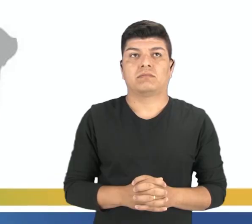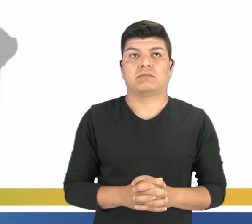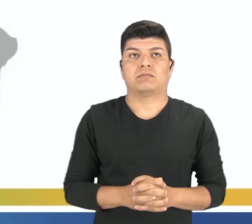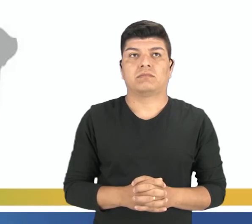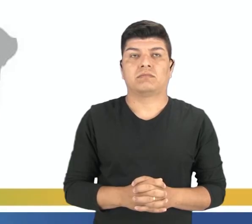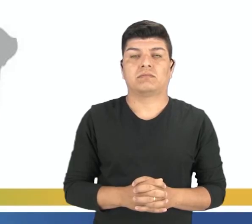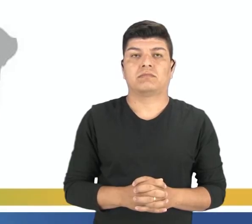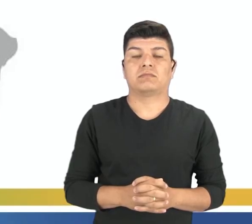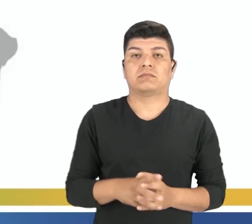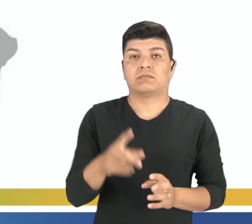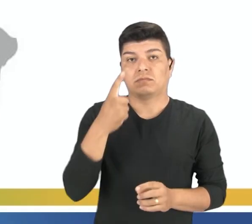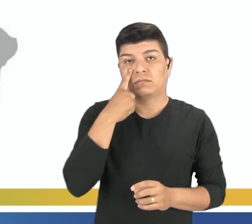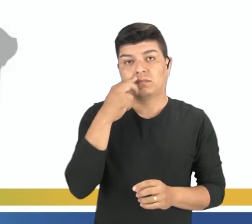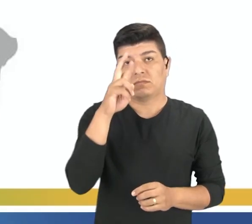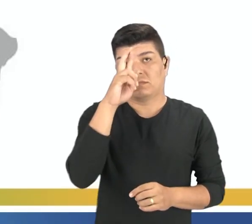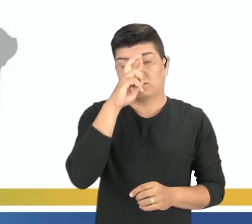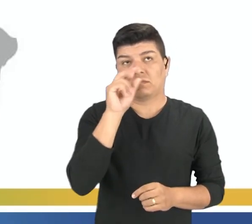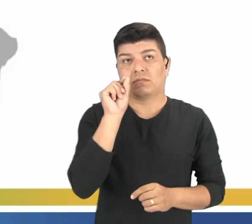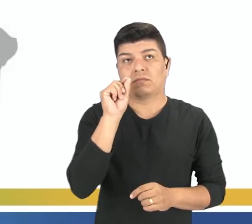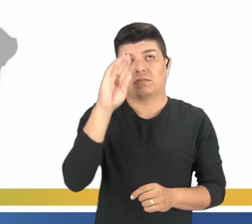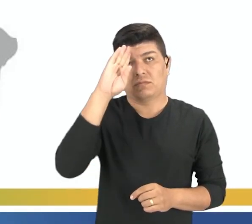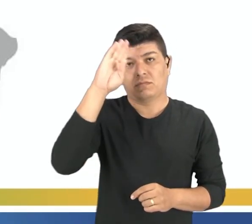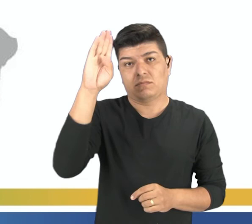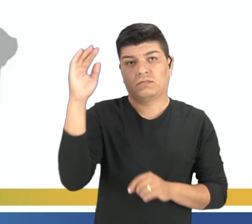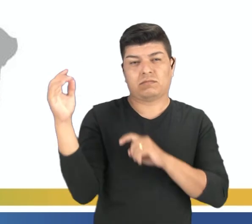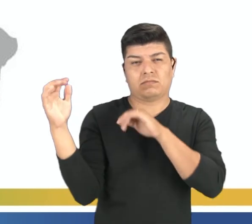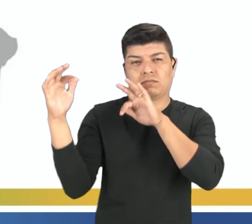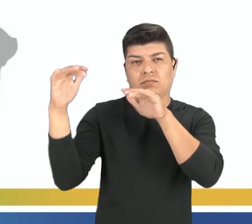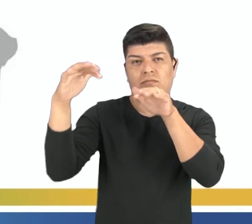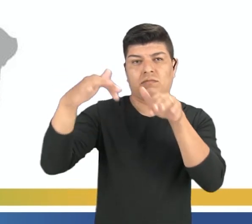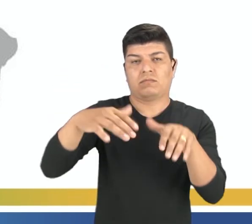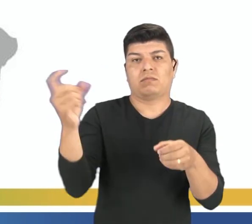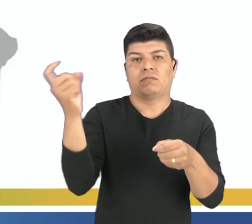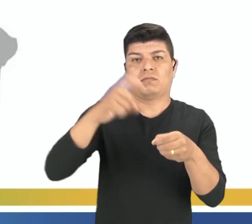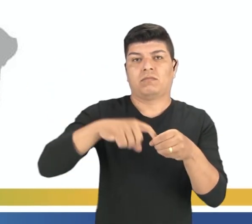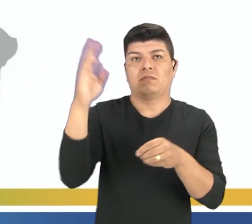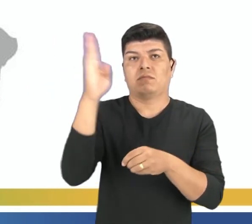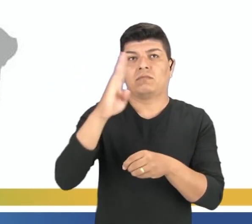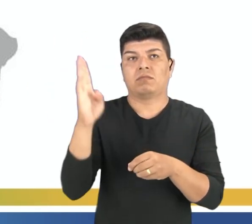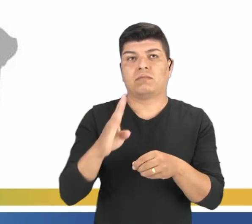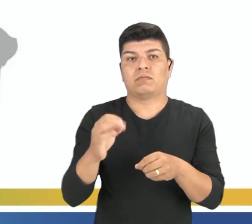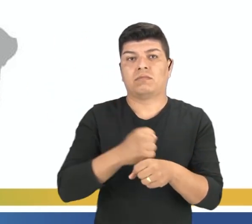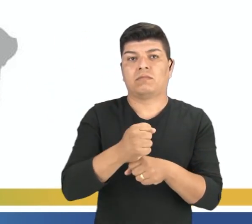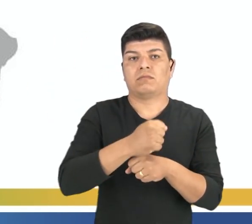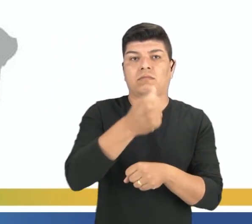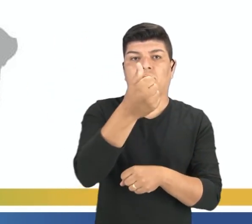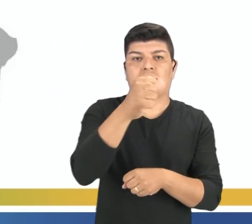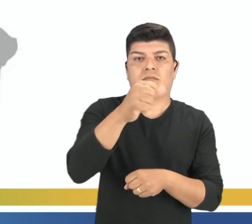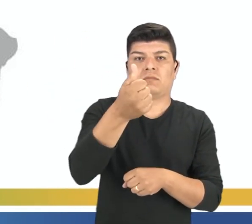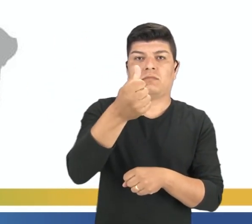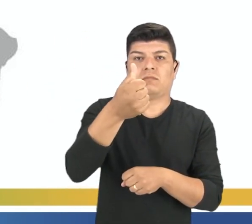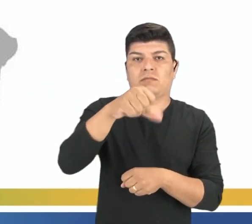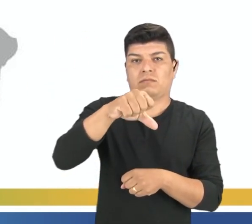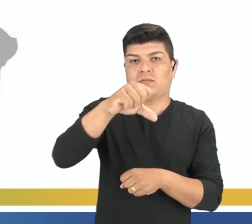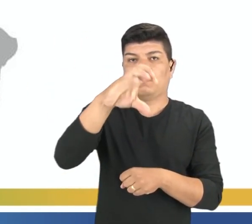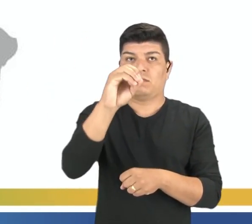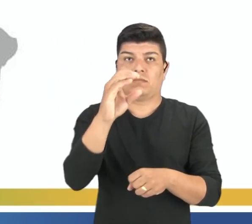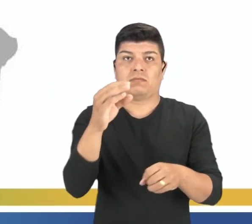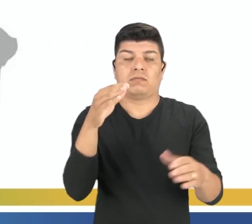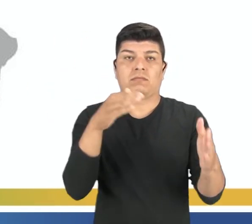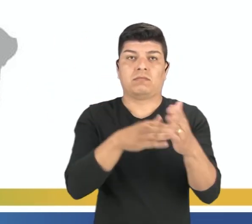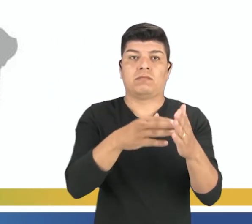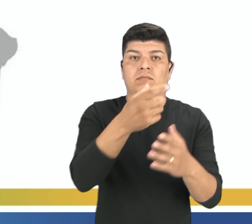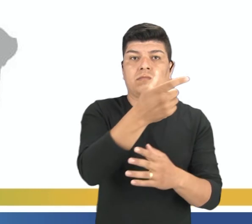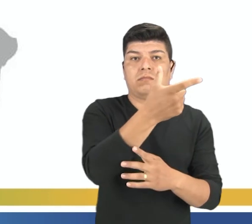Agora vocês podem observar que os principais fluxos de migração de retorno no Brasil de 1990 e 2015,